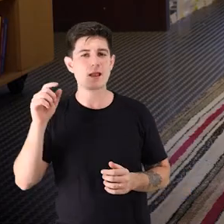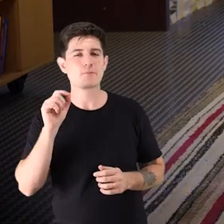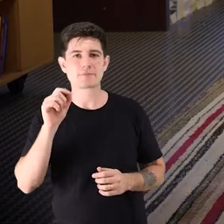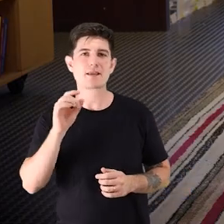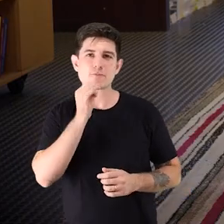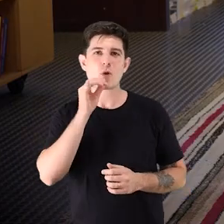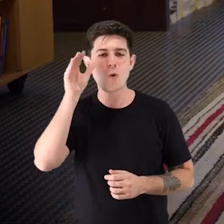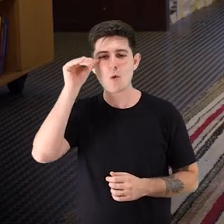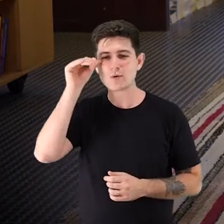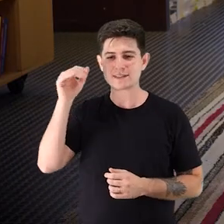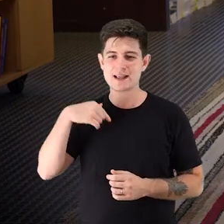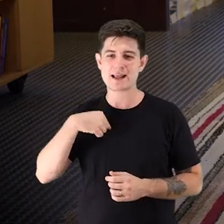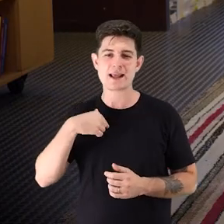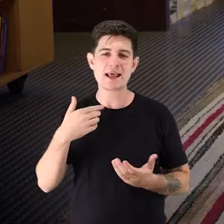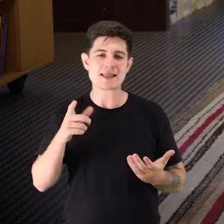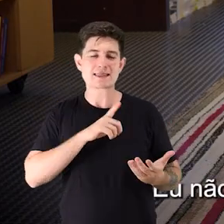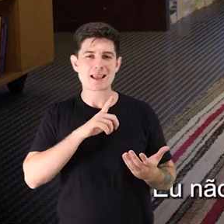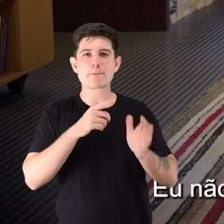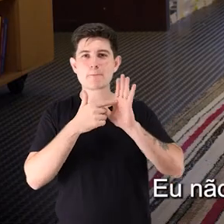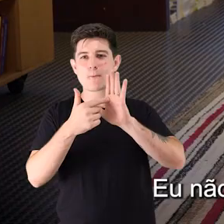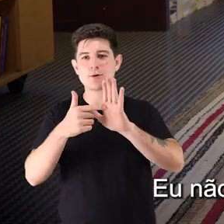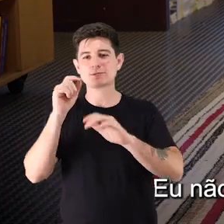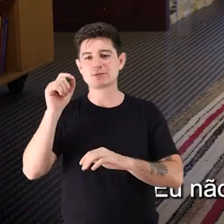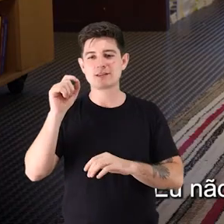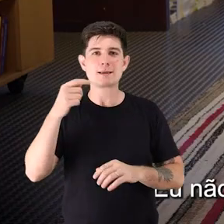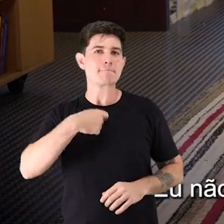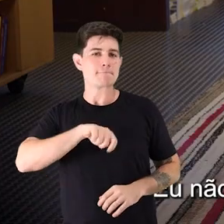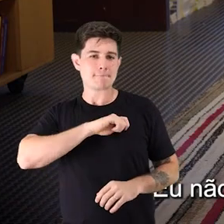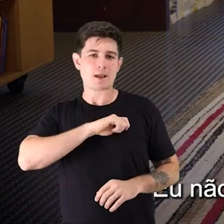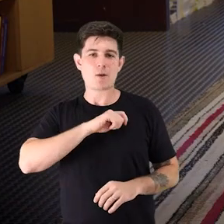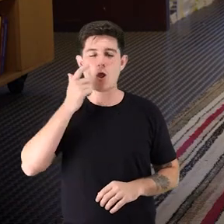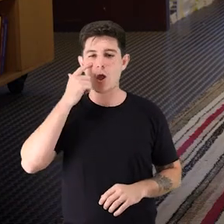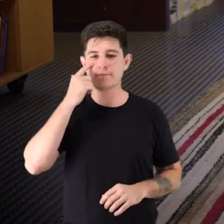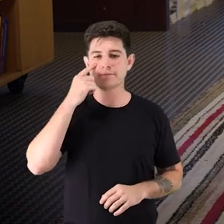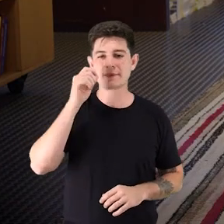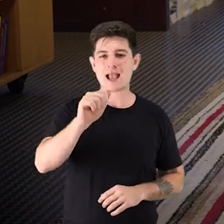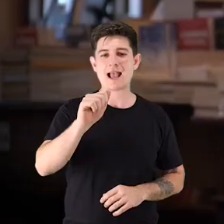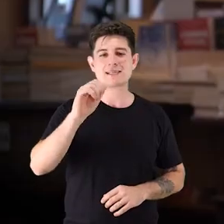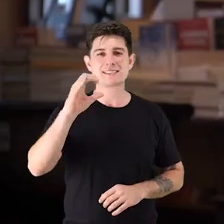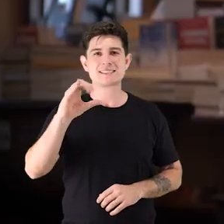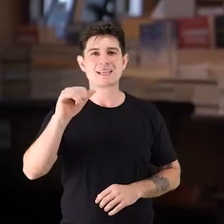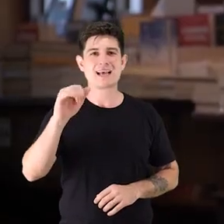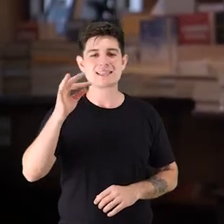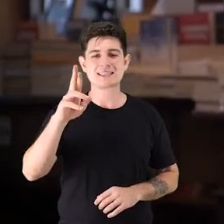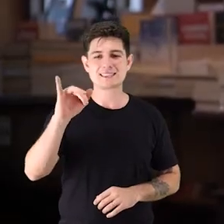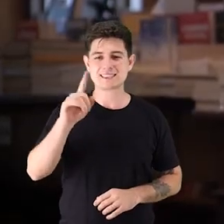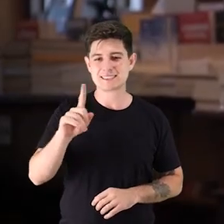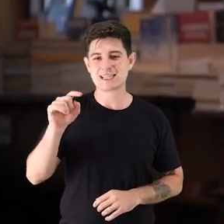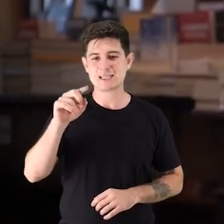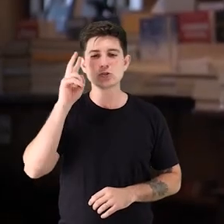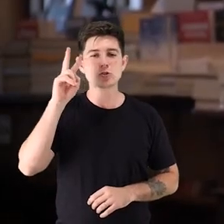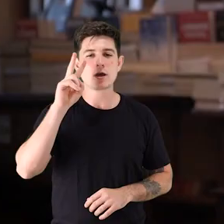livros assim que eu faço do cotidiano, só de curiosidade. Eu não vou contar aqui, só para as pessoas saberem, né? Que está em espanhol, né? Que é A Cicatriz.